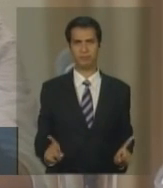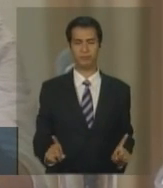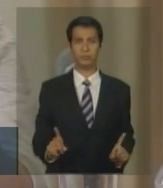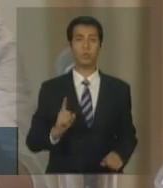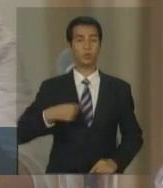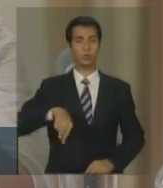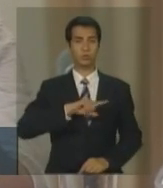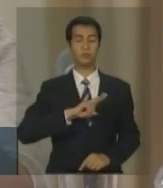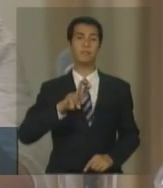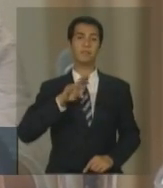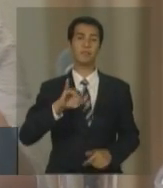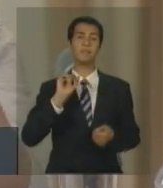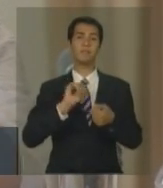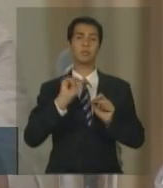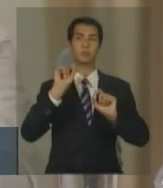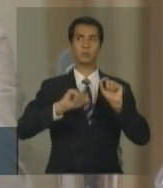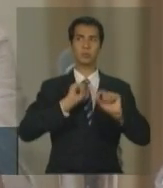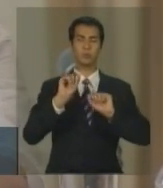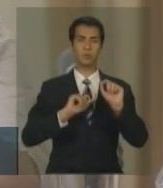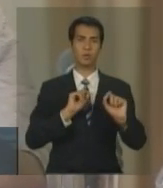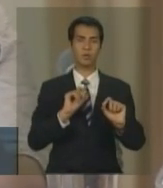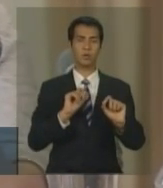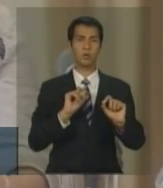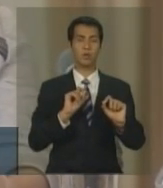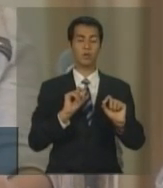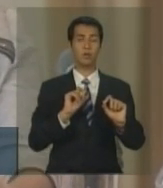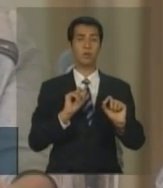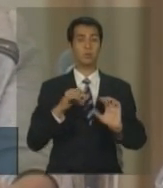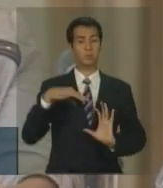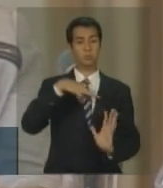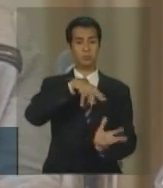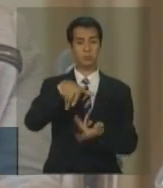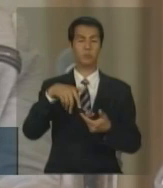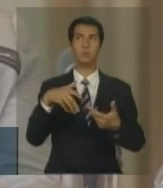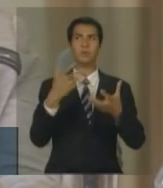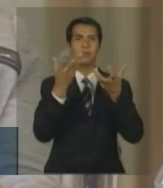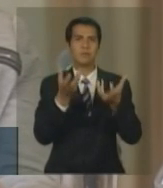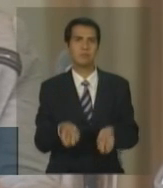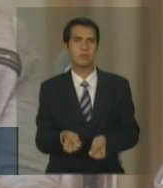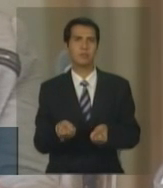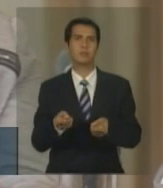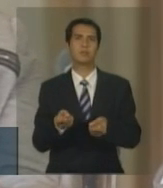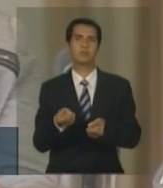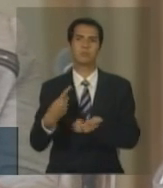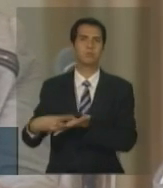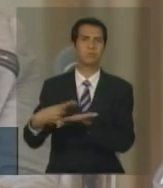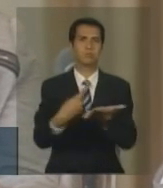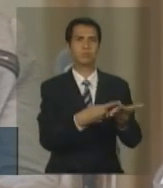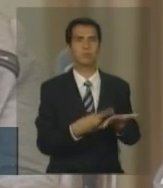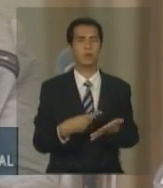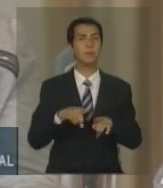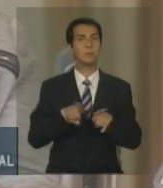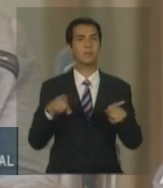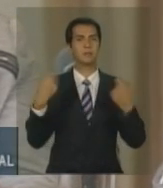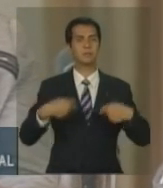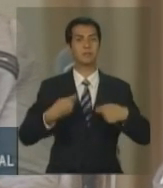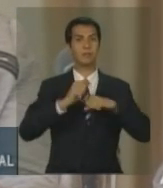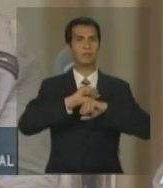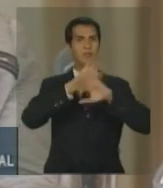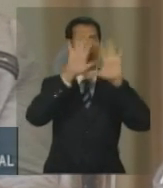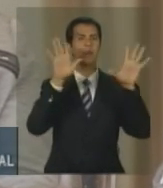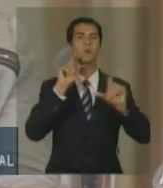faremos qualquer medida que o mundo reparta entre si, desde que fique claro qual é o caminho que querem